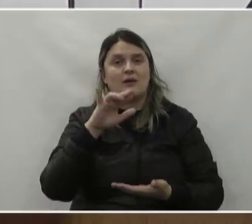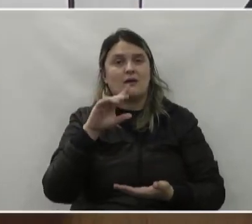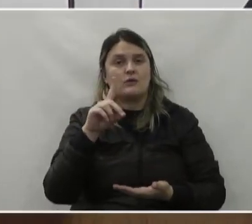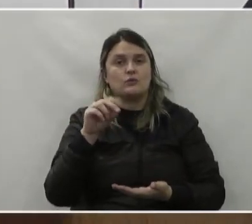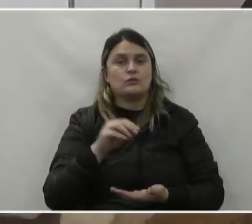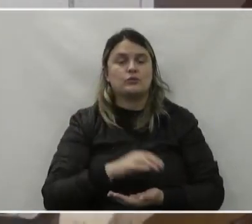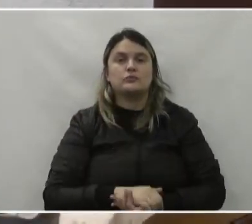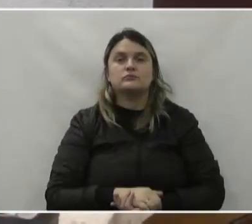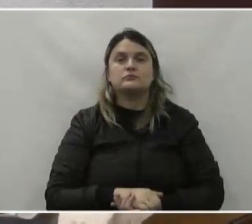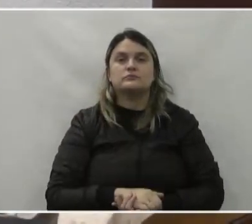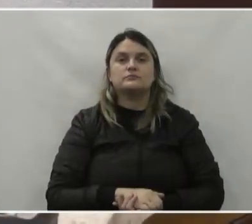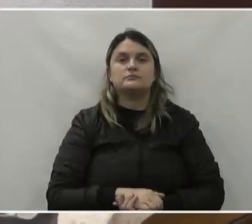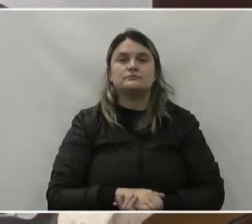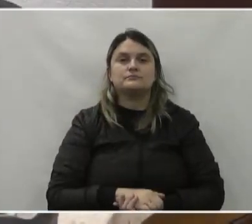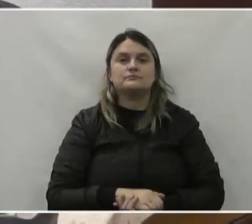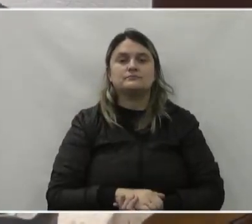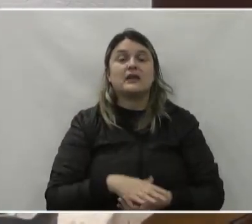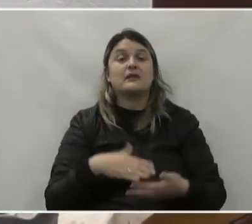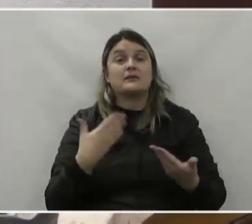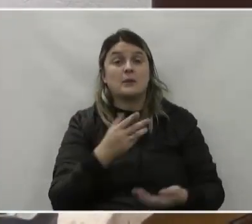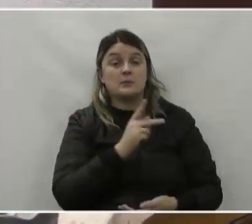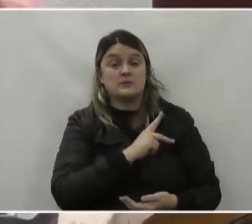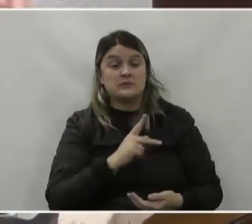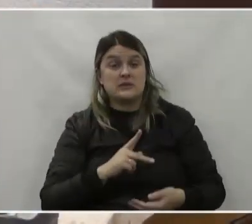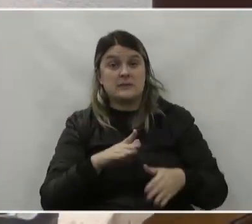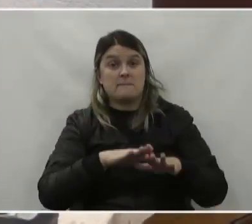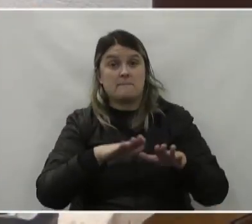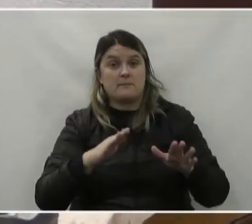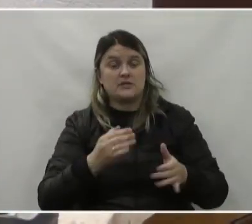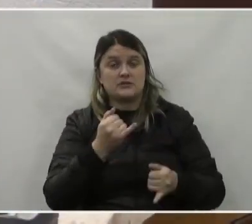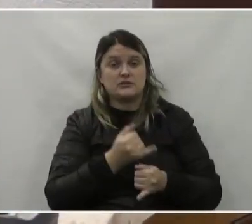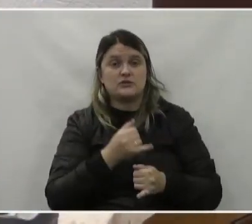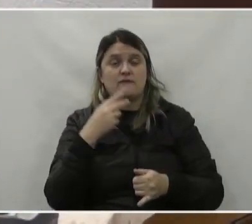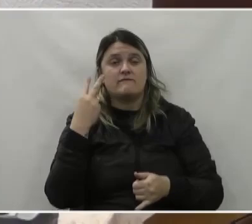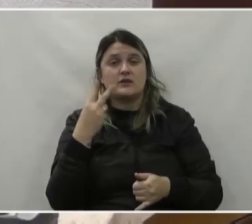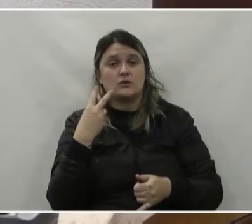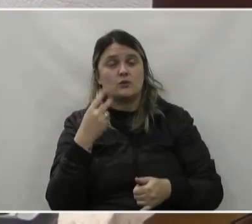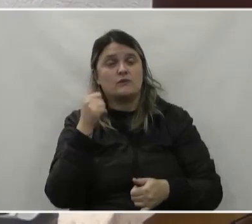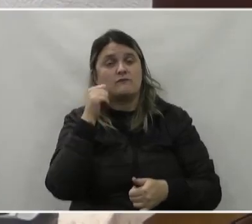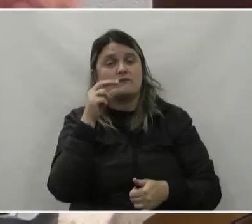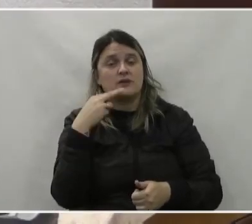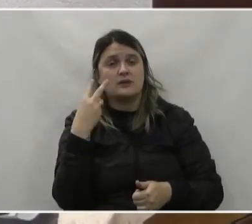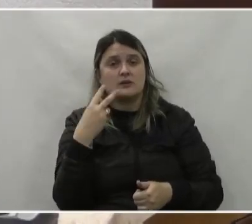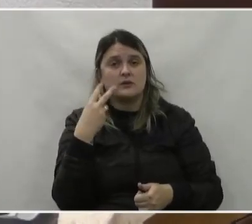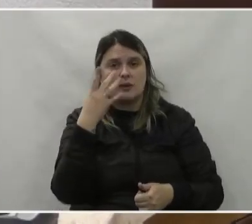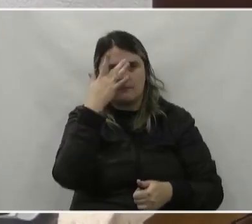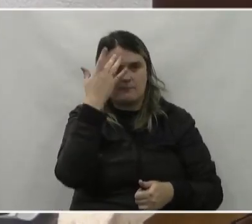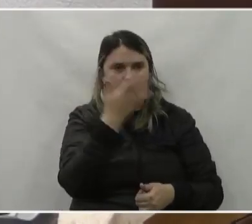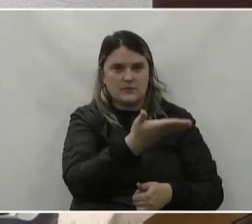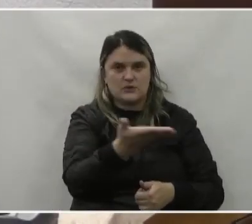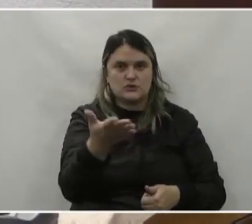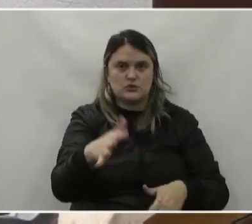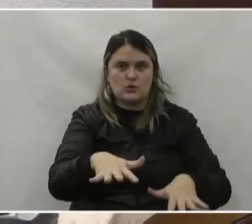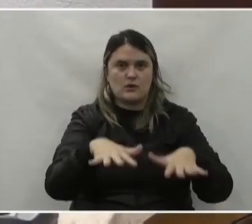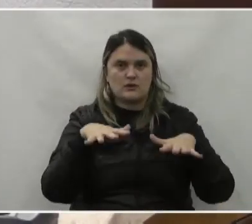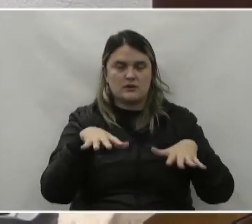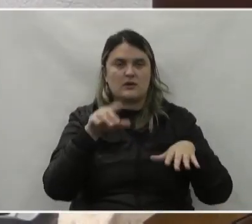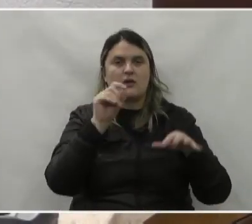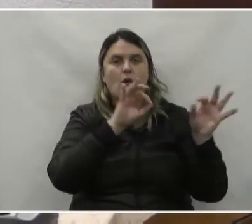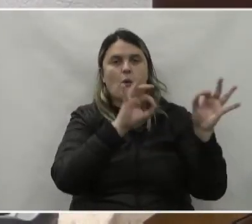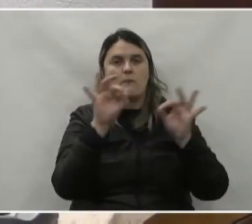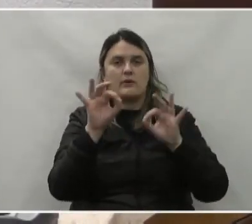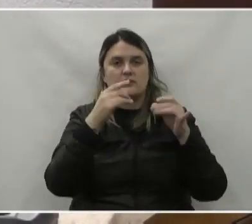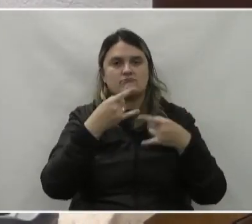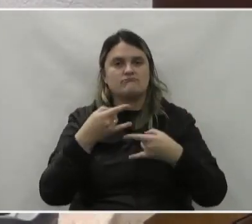Sass. Senhor presidente, mesa diretora, vereadores, vereadoras, quem nos acompanha também pelas redes